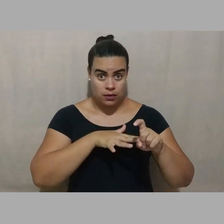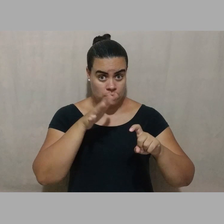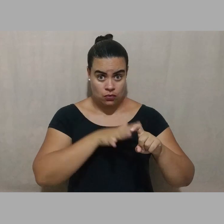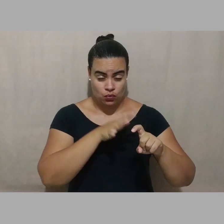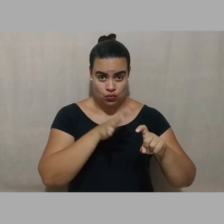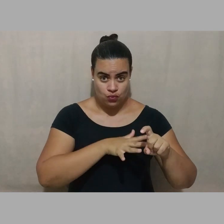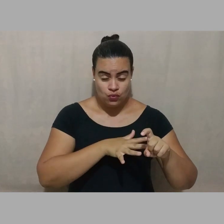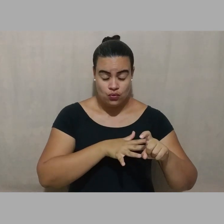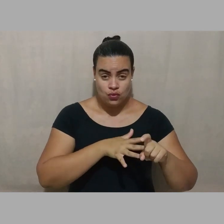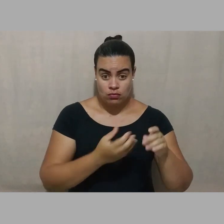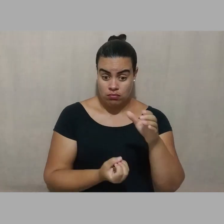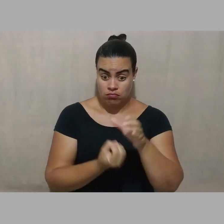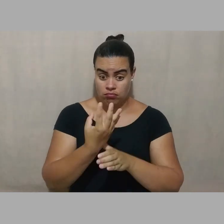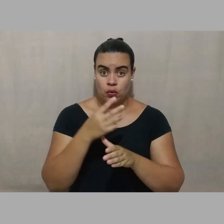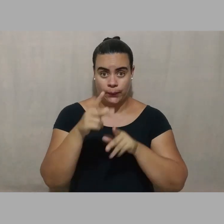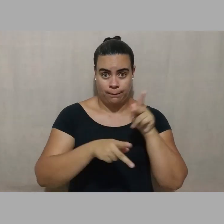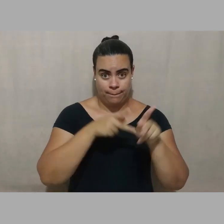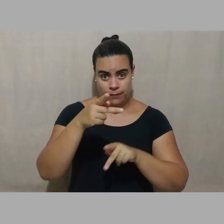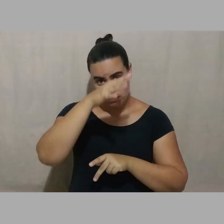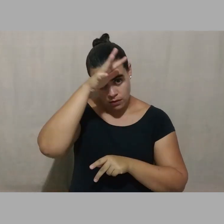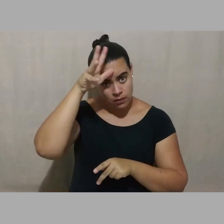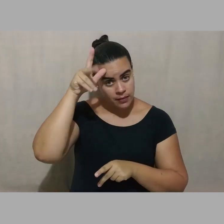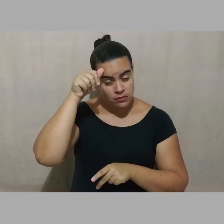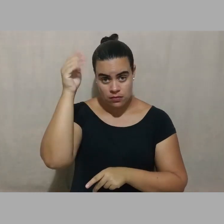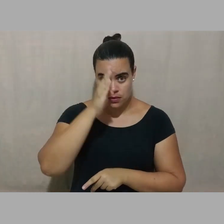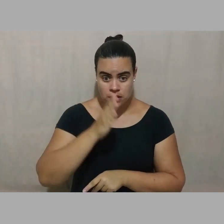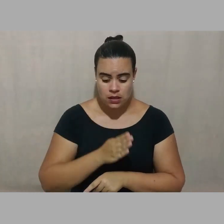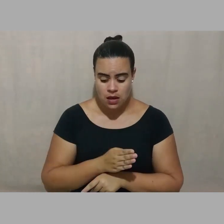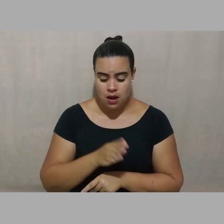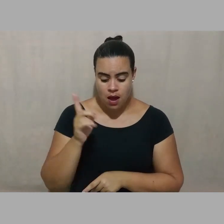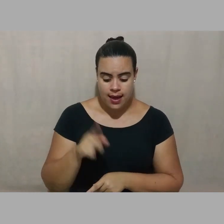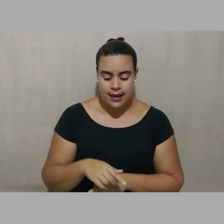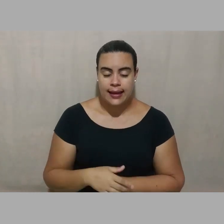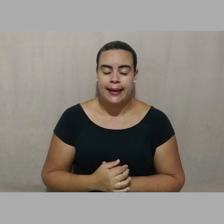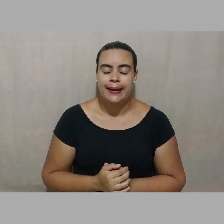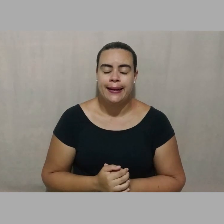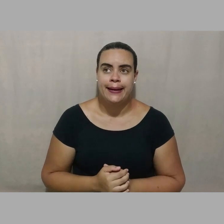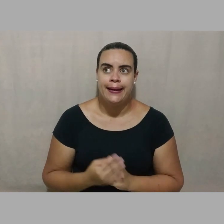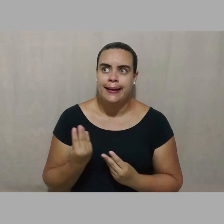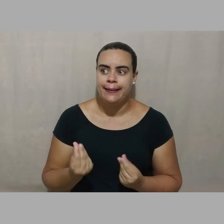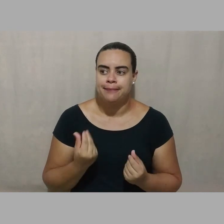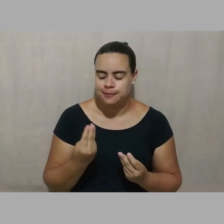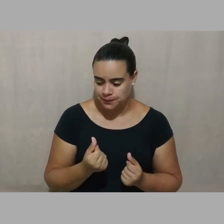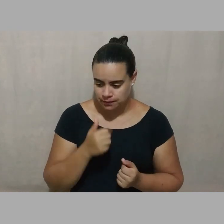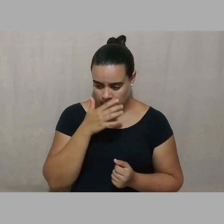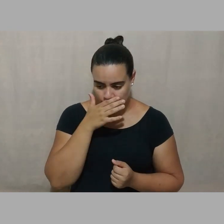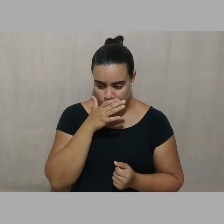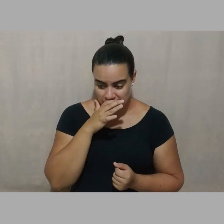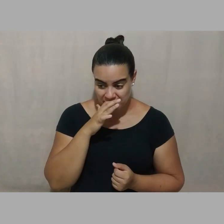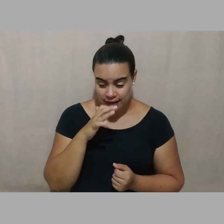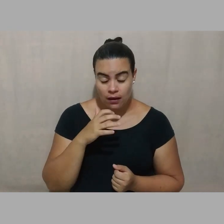a mitologia fundante dos povos da Amazônia, em especial da Amazônia brasileira, né, que ela